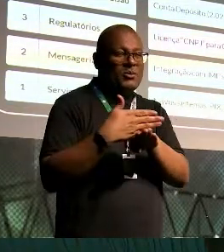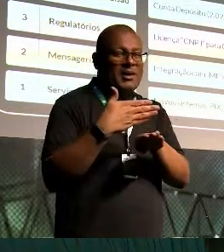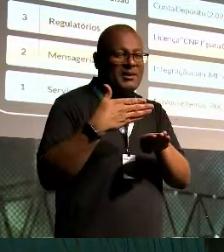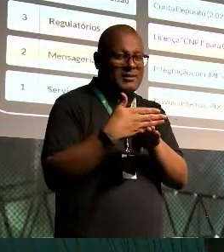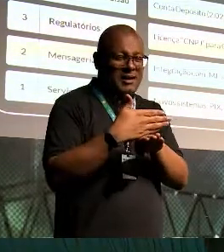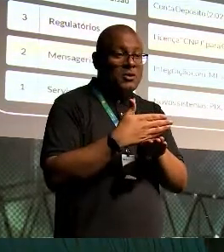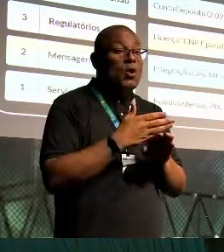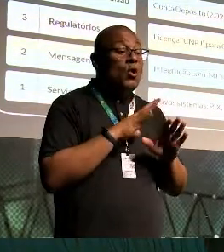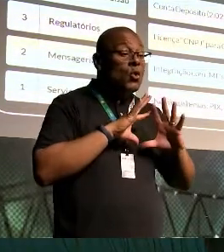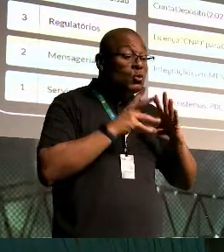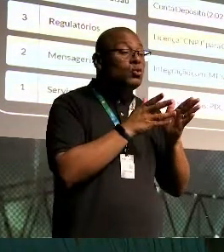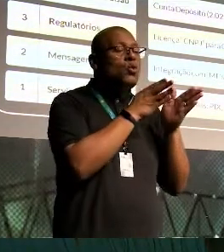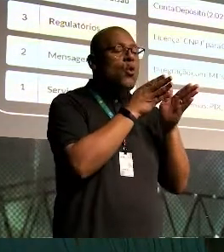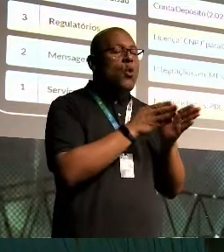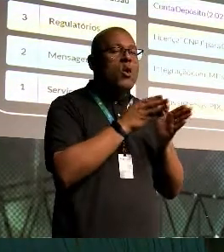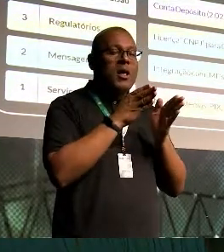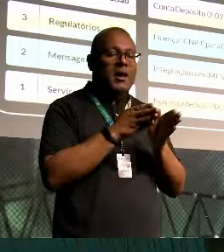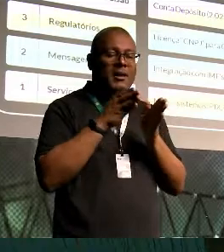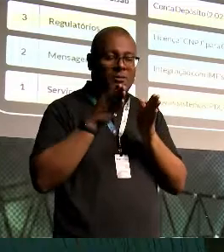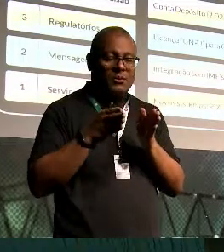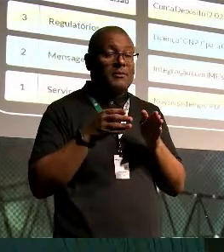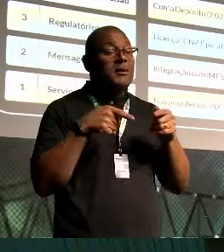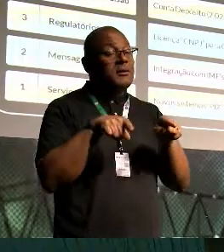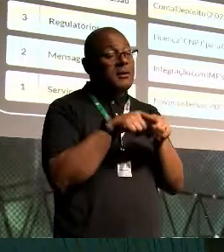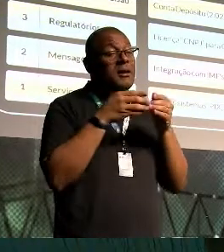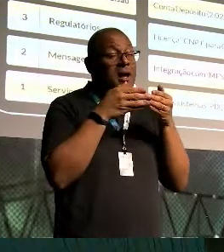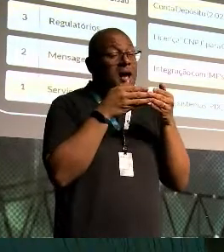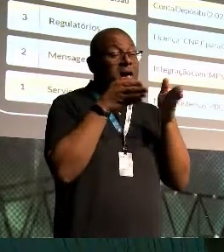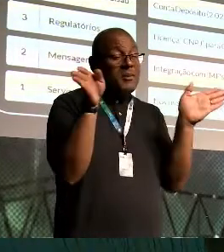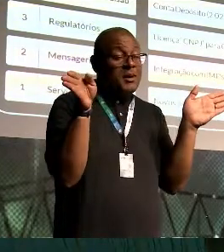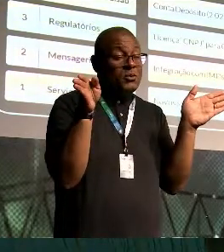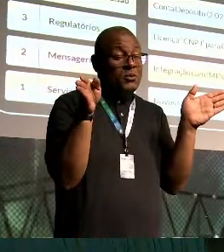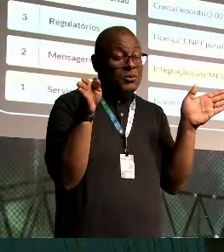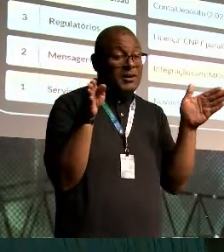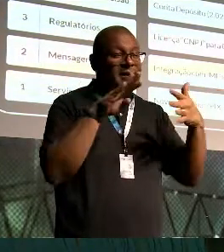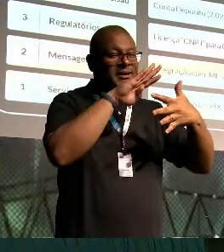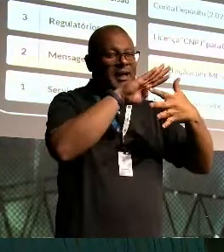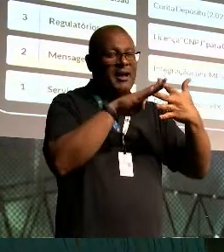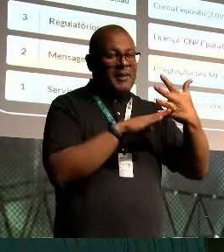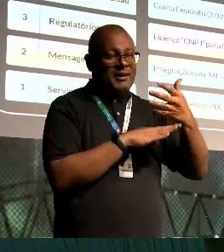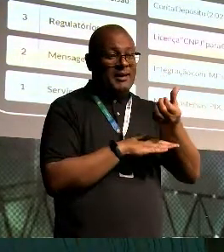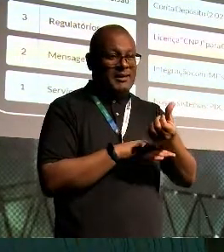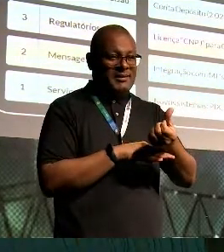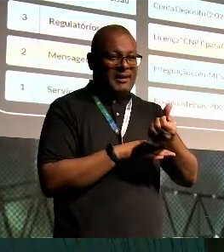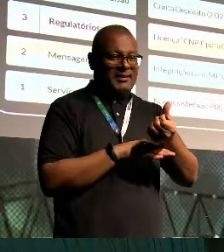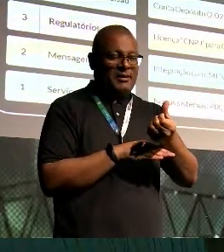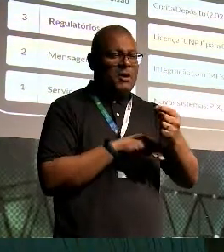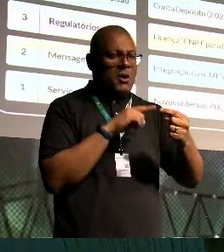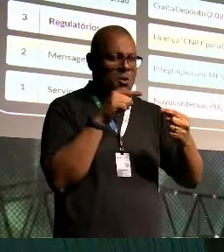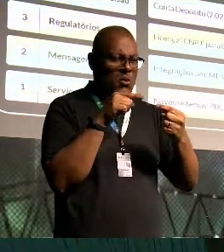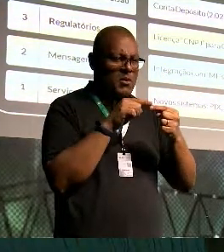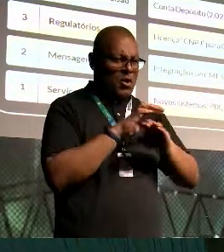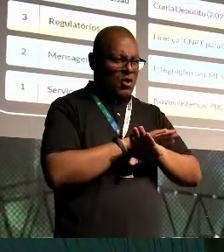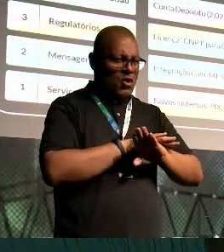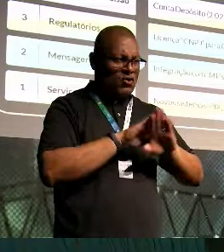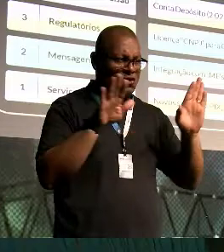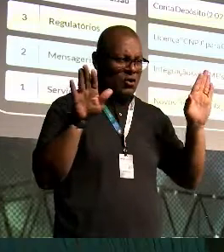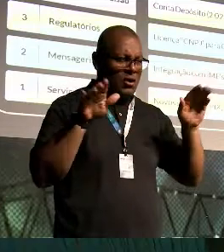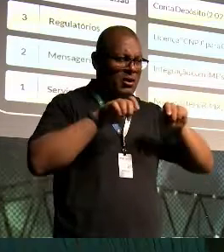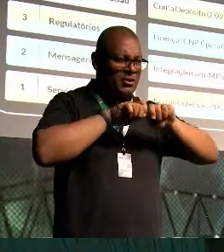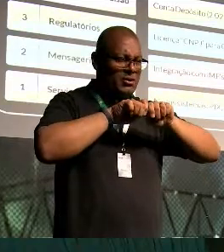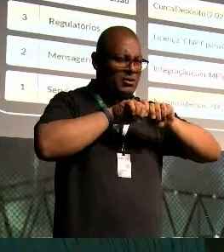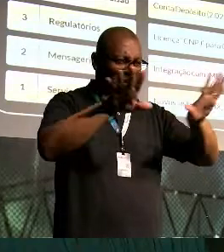de negócio, e a gente fala muito de abertura aqui nessa camada, porque a gente não tem aqui como objetivo apenas